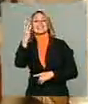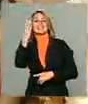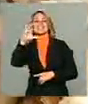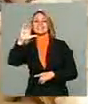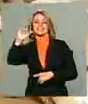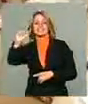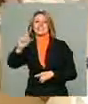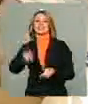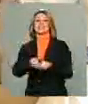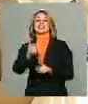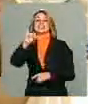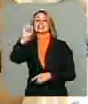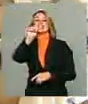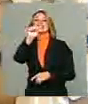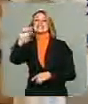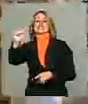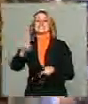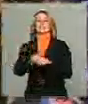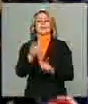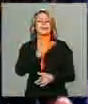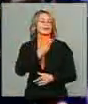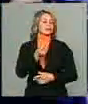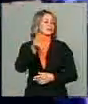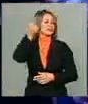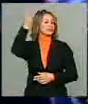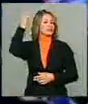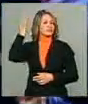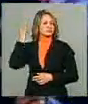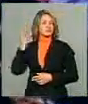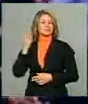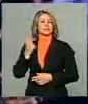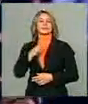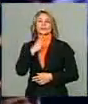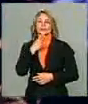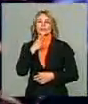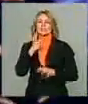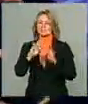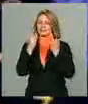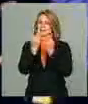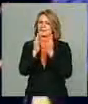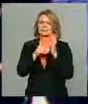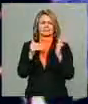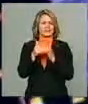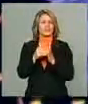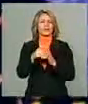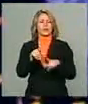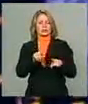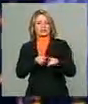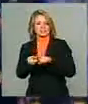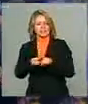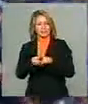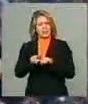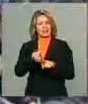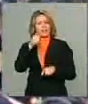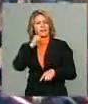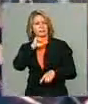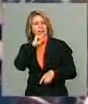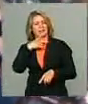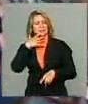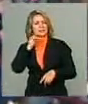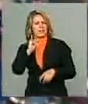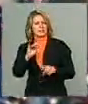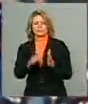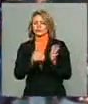Rodrigues amigas am muitos anos conhecia a família toda dela os irmãos dela a mãe dela o pai